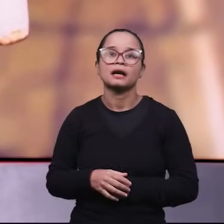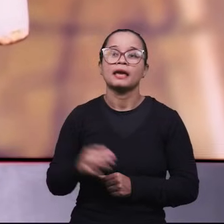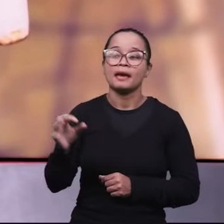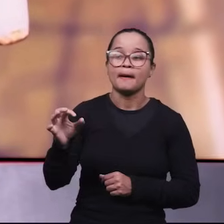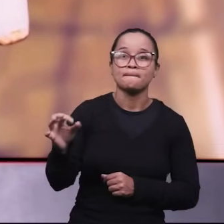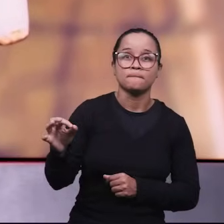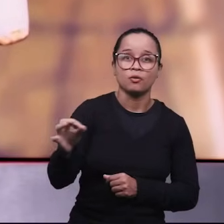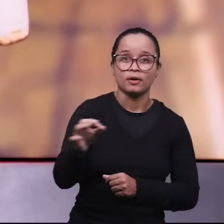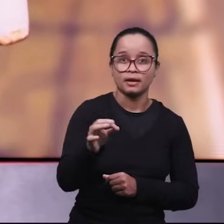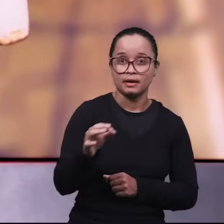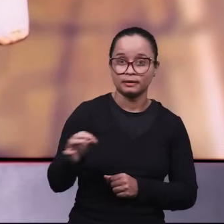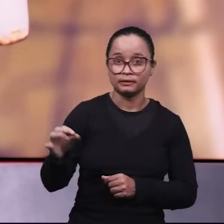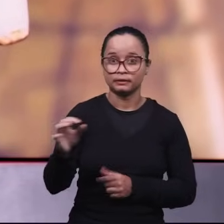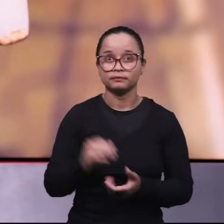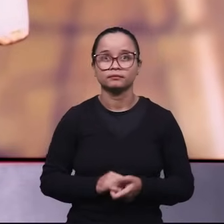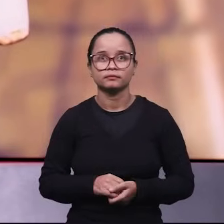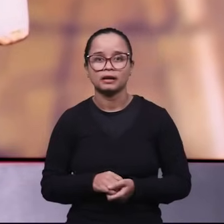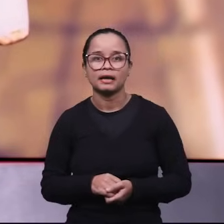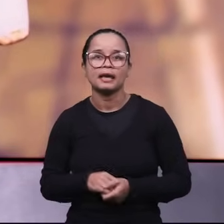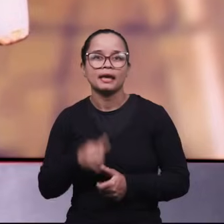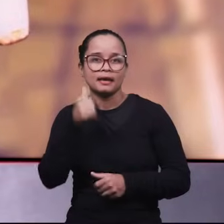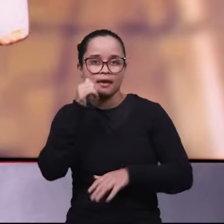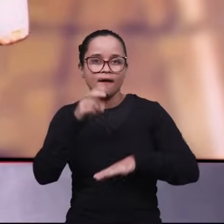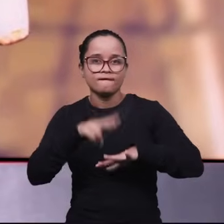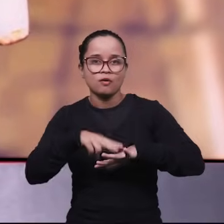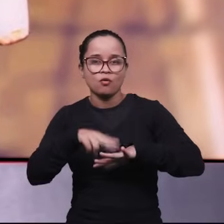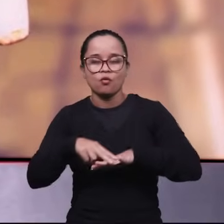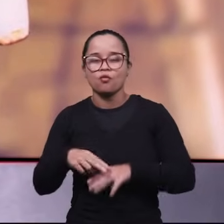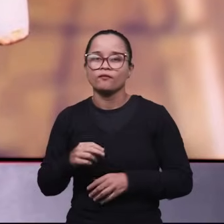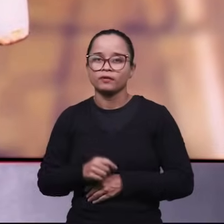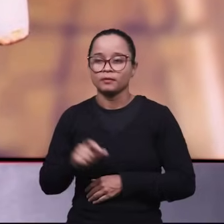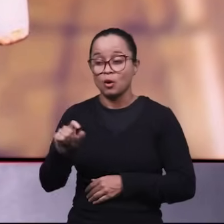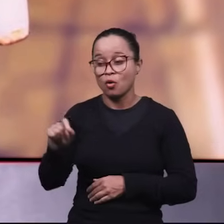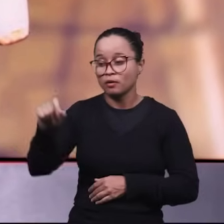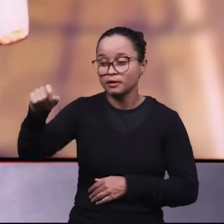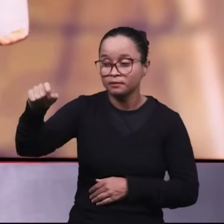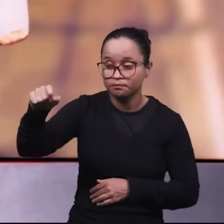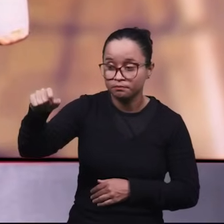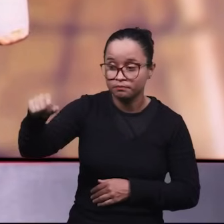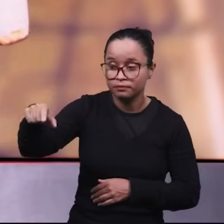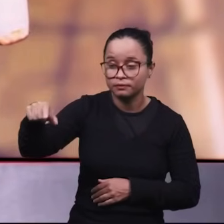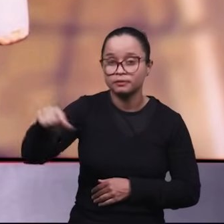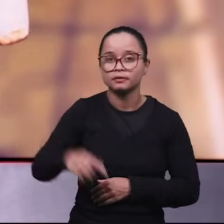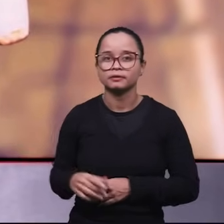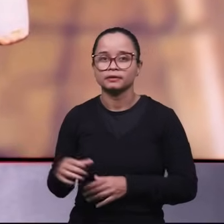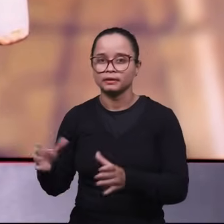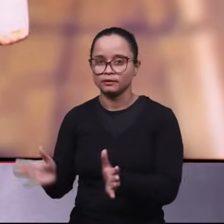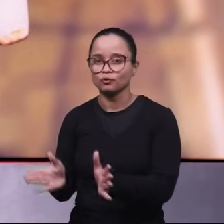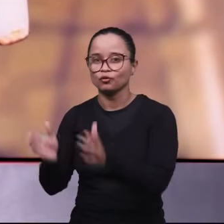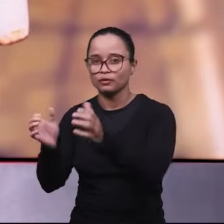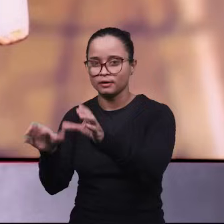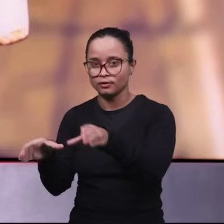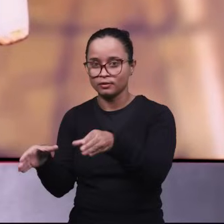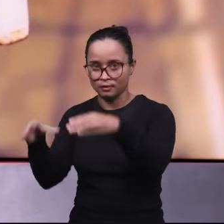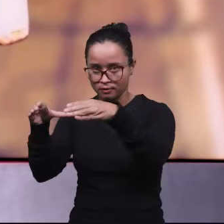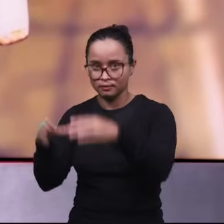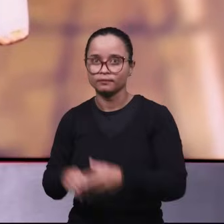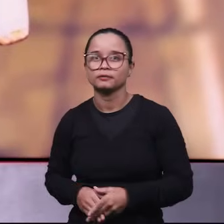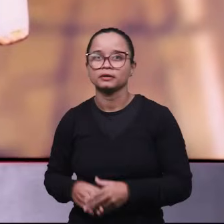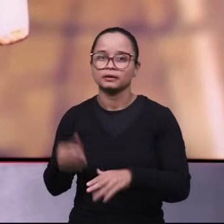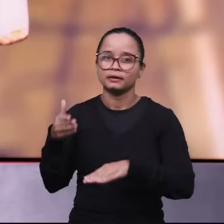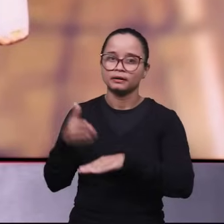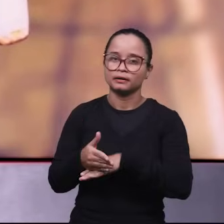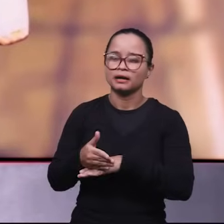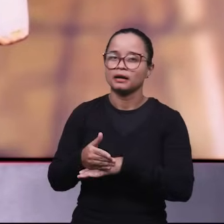moeda que a viúva pobre colocou lá no cestinho, na entrada